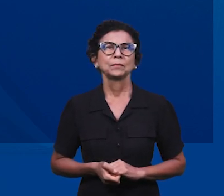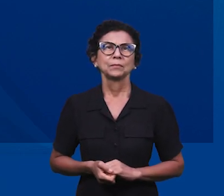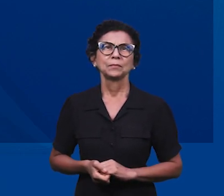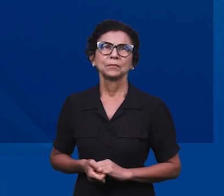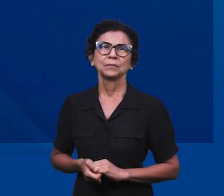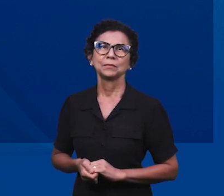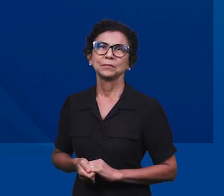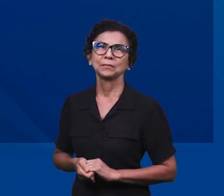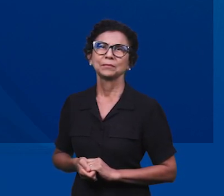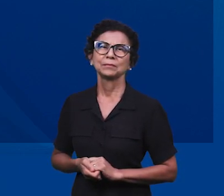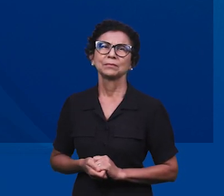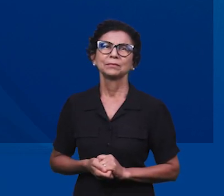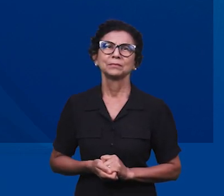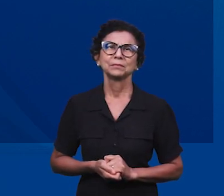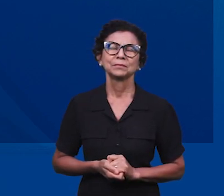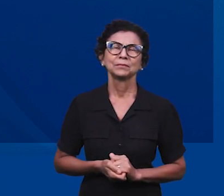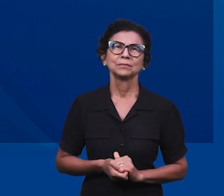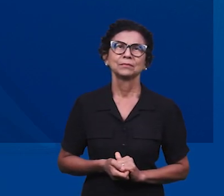amém.